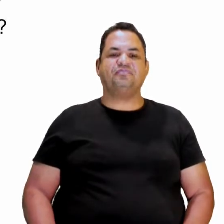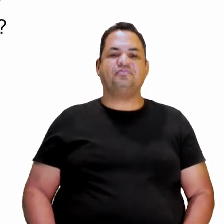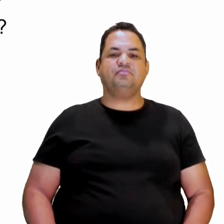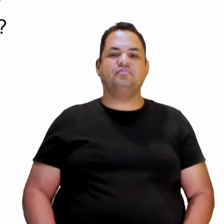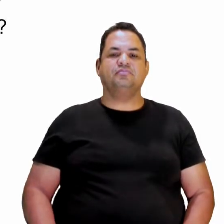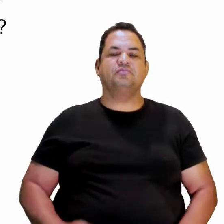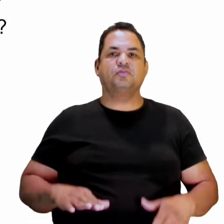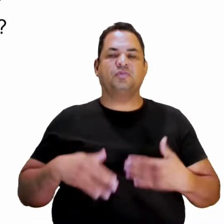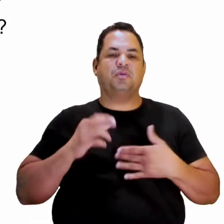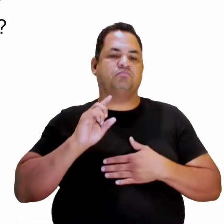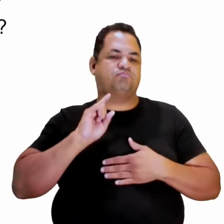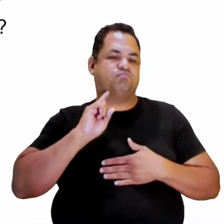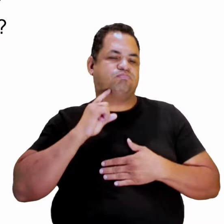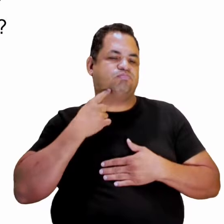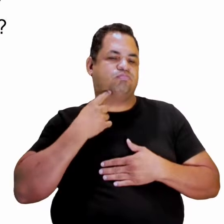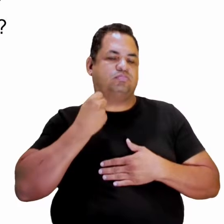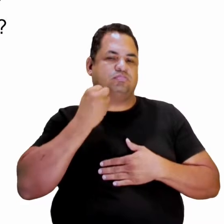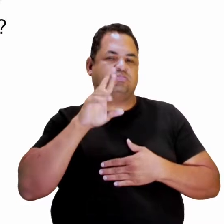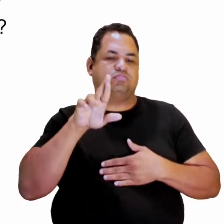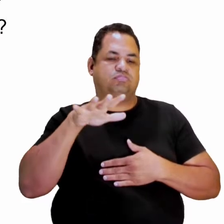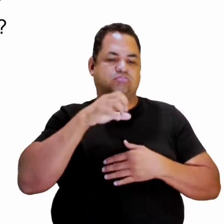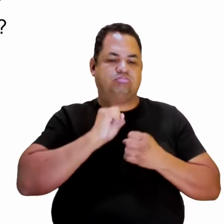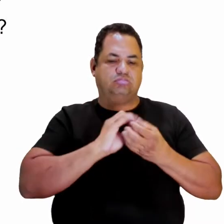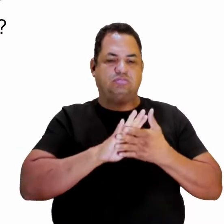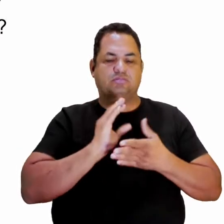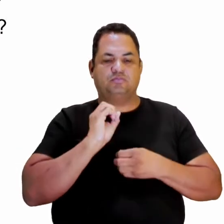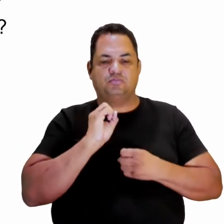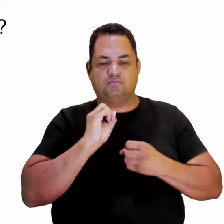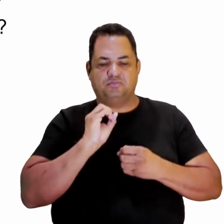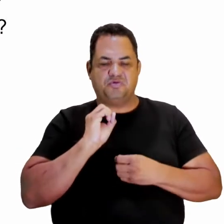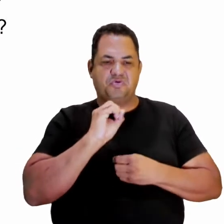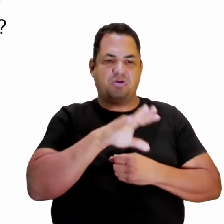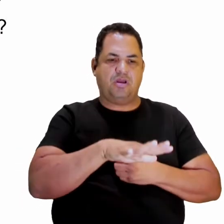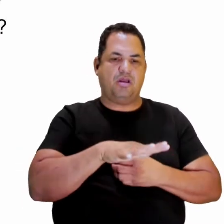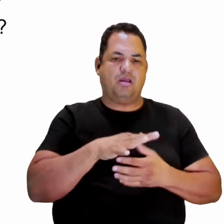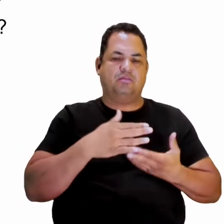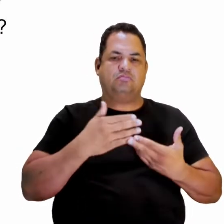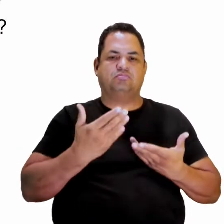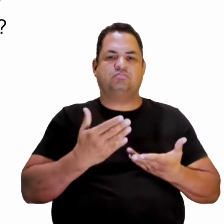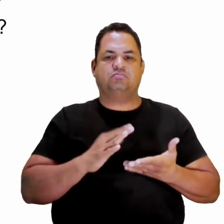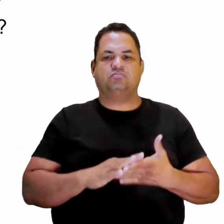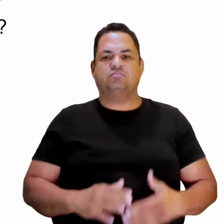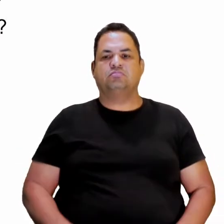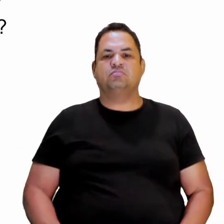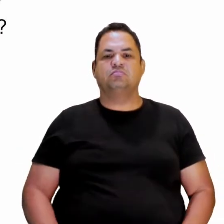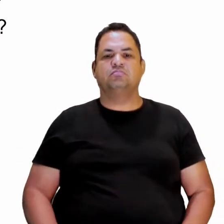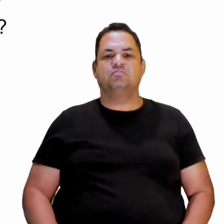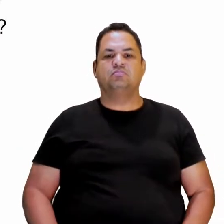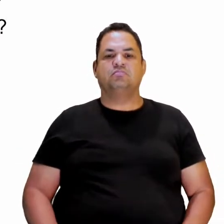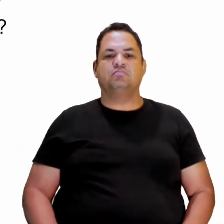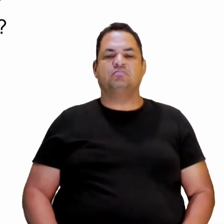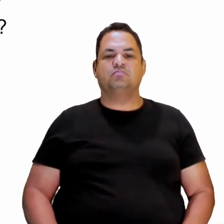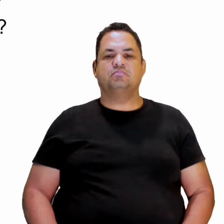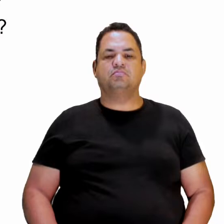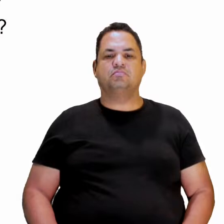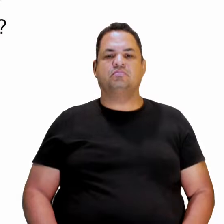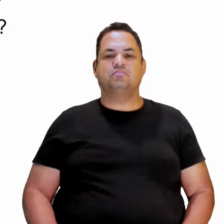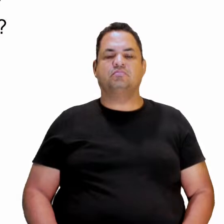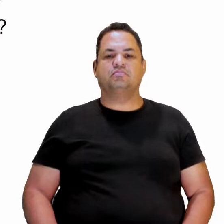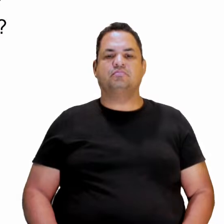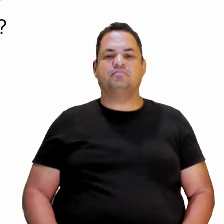ao poluir o ar, descartar ilegalmente, illegally disposing,